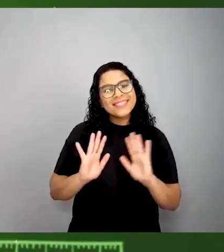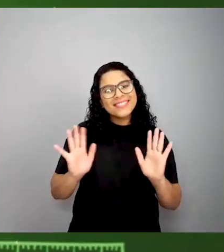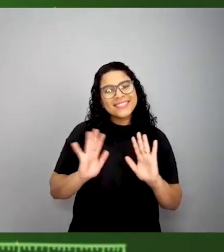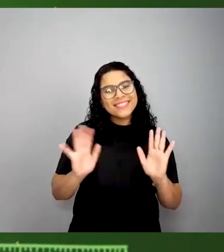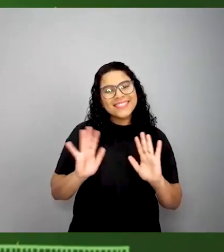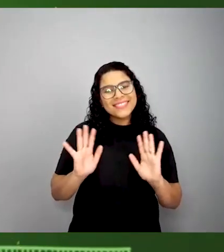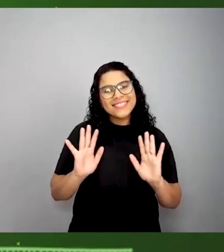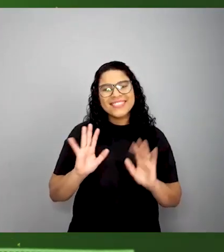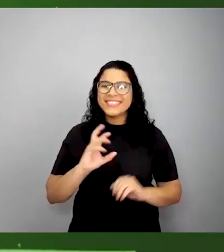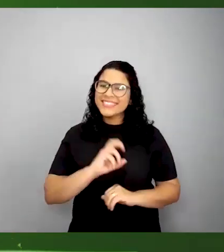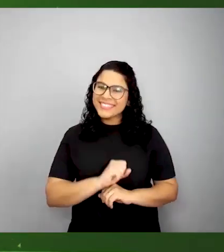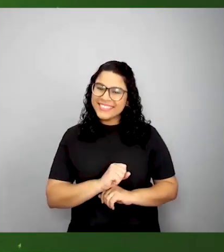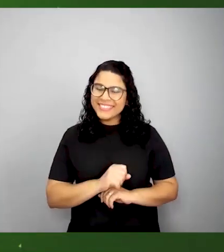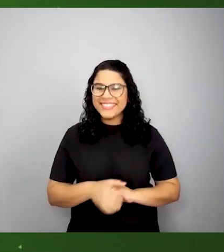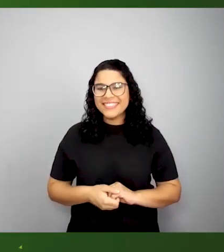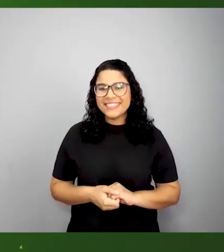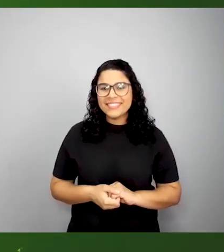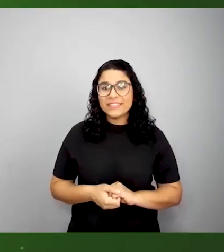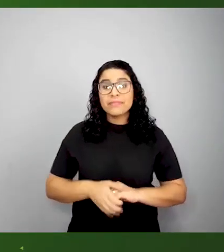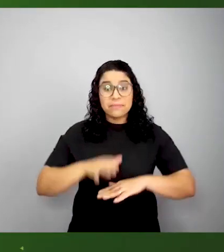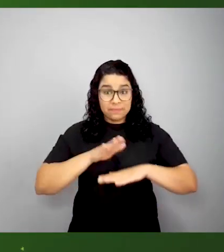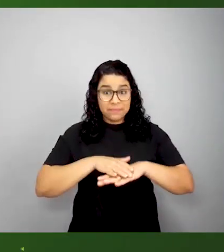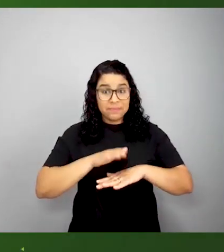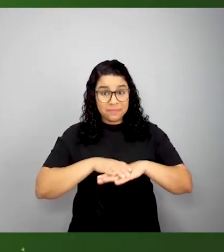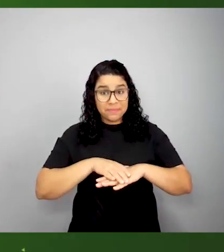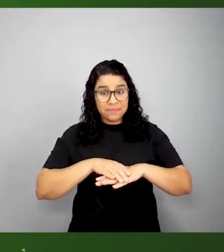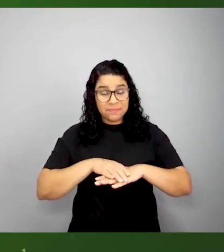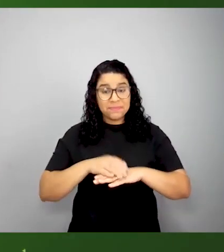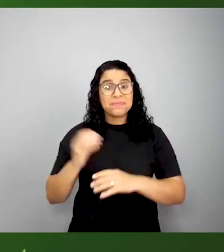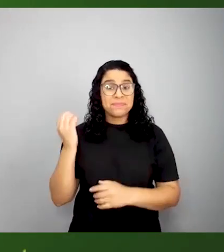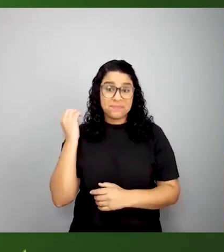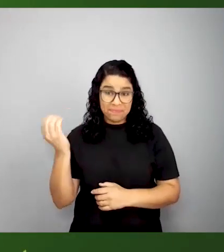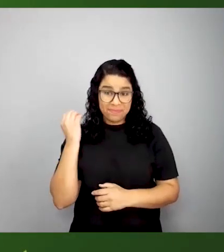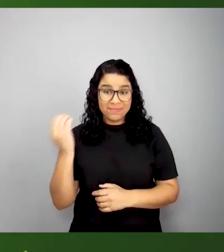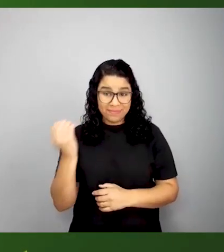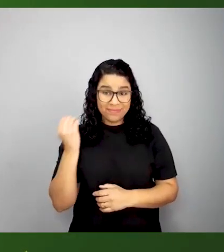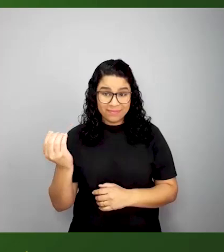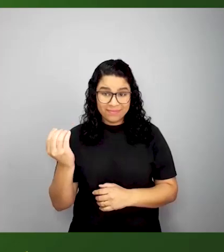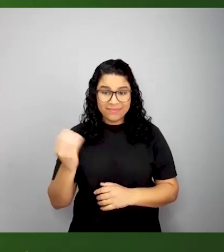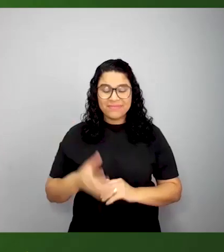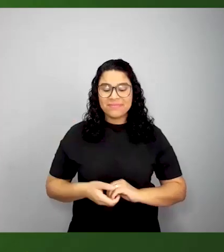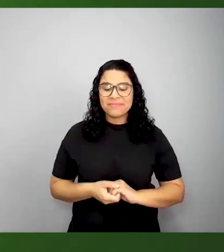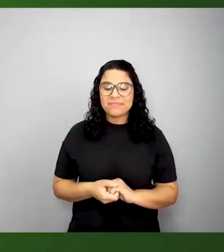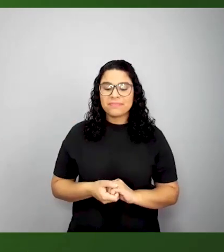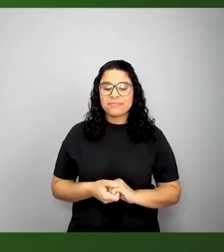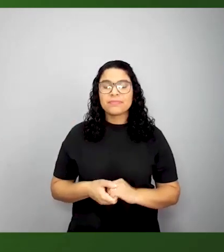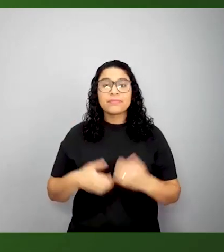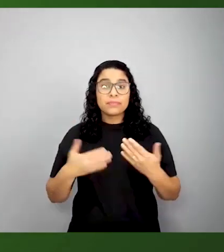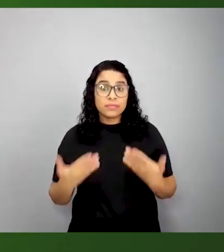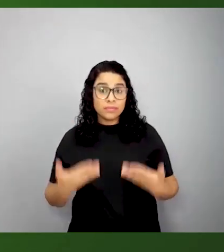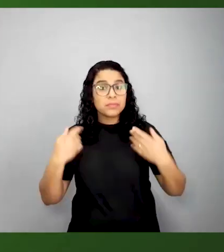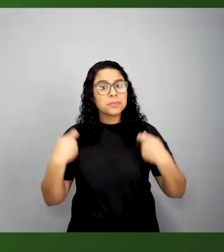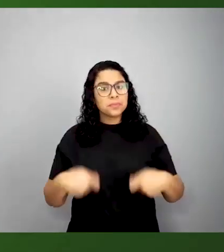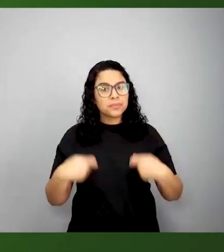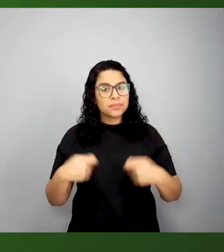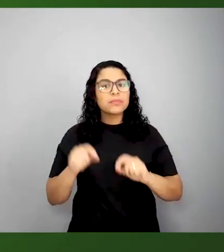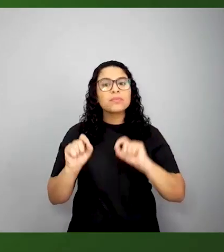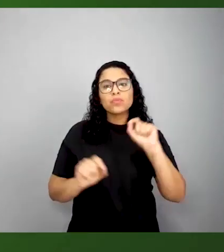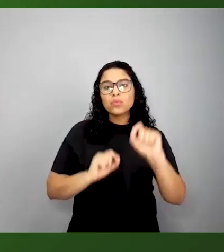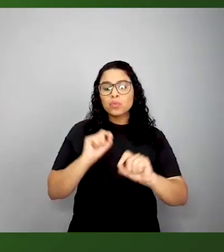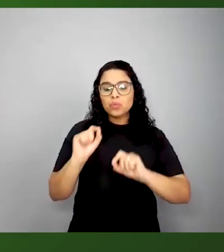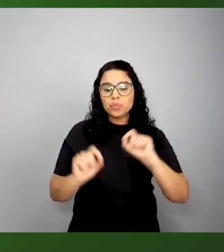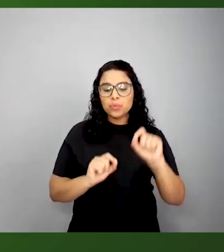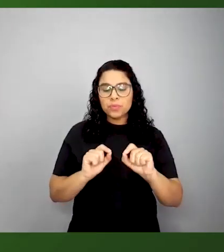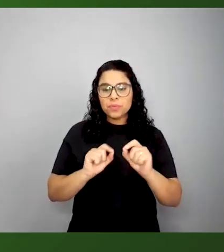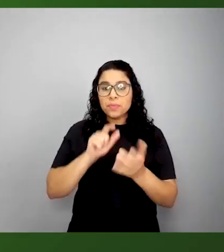Olá, meus amores, vamos confeccionar este chocalho. Para isso nós vamos precisar